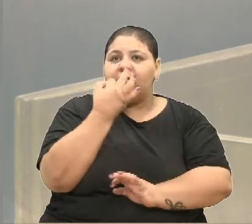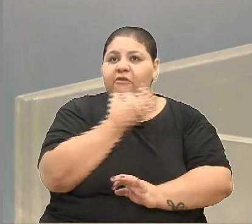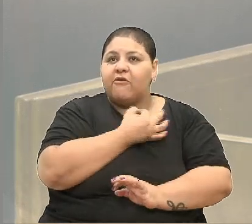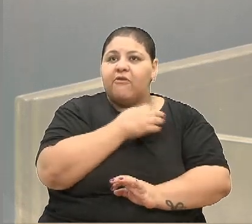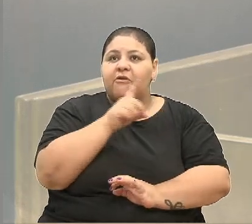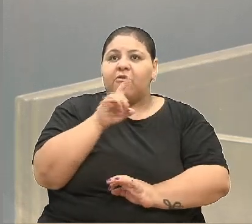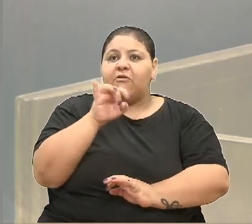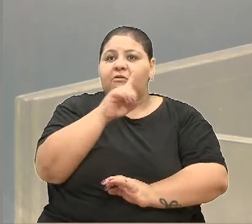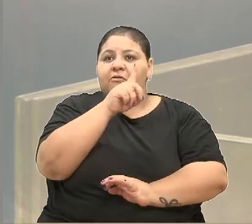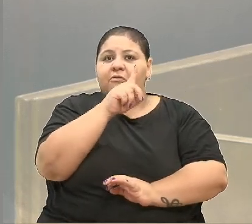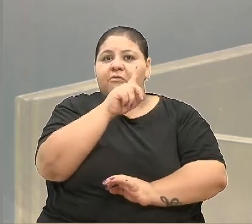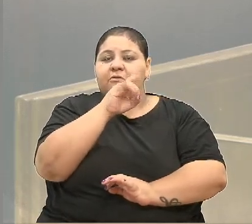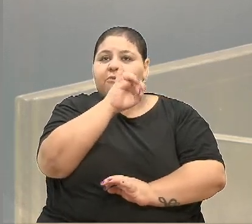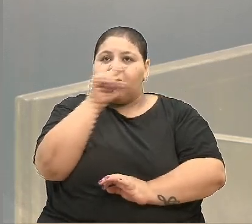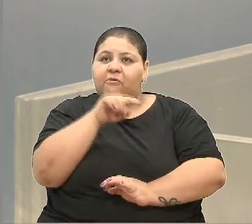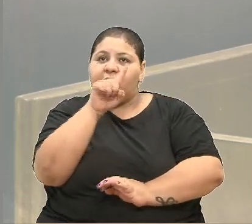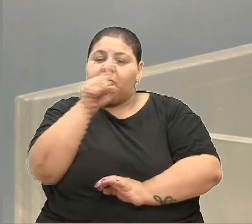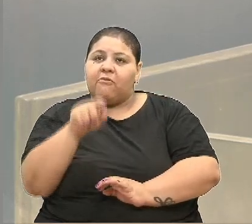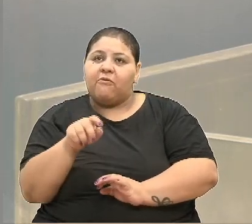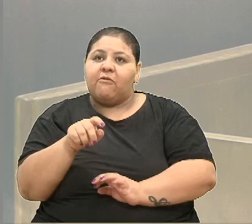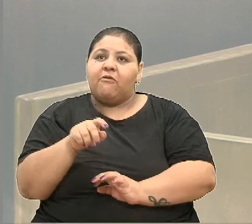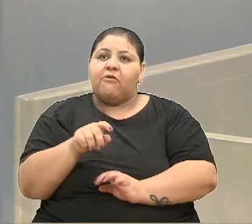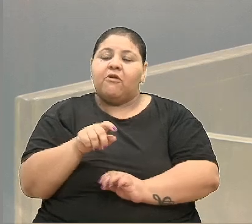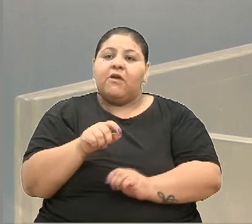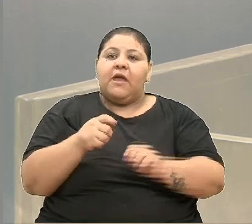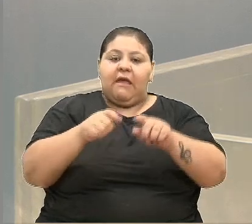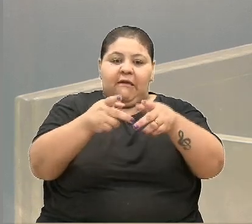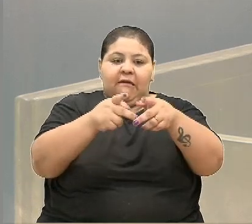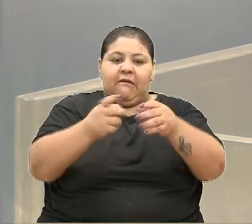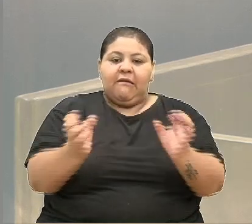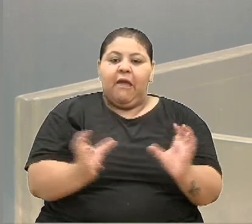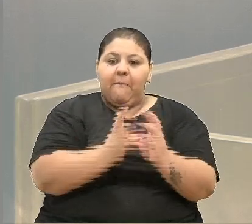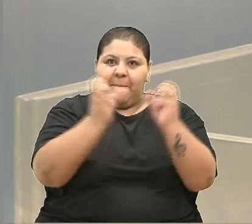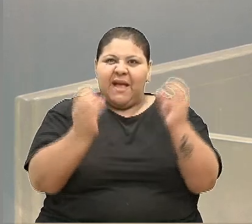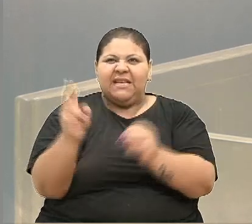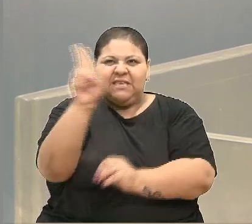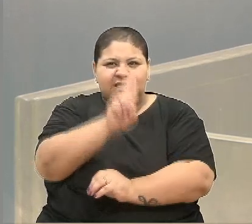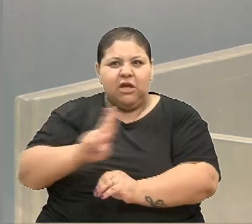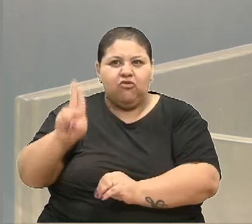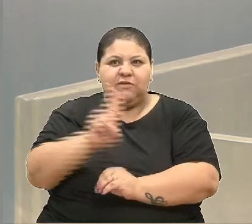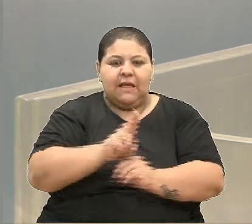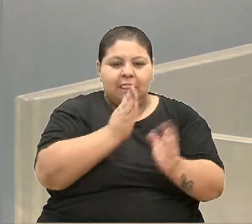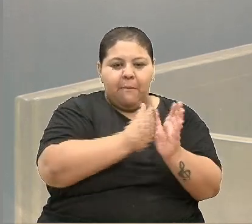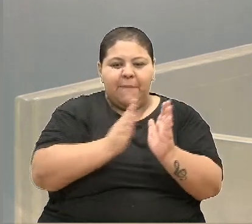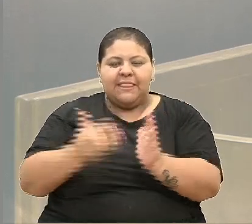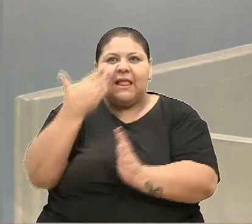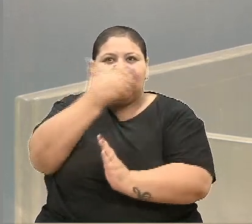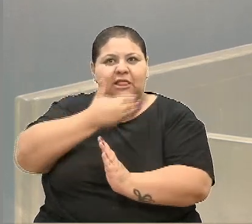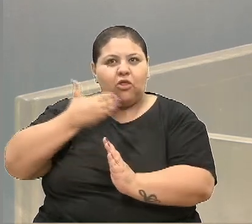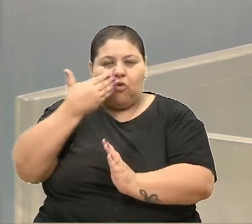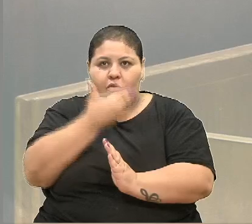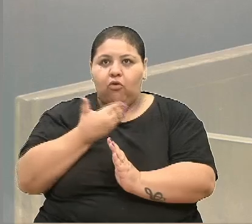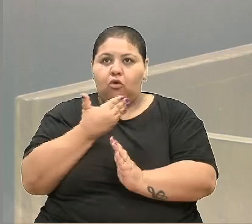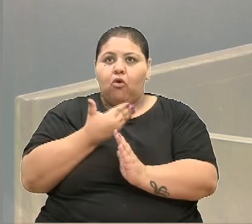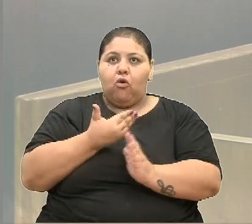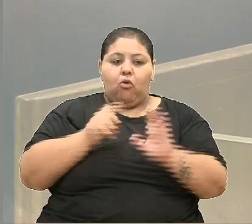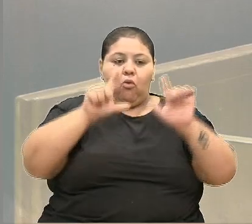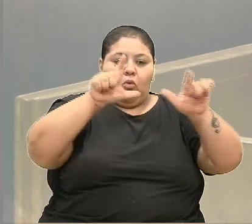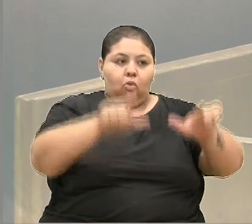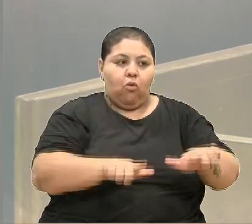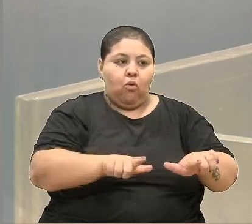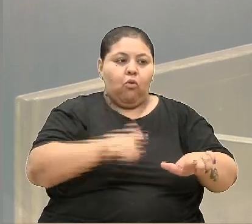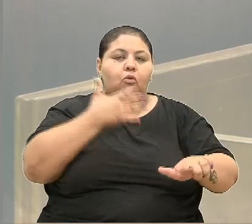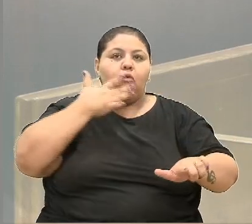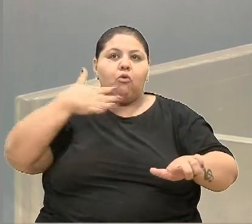pizza feita à base de massa de batata doce. Vai ter um espaço Kids para que os pais possam circular pela